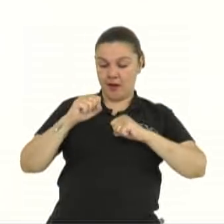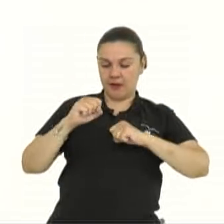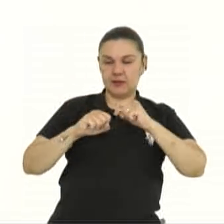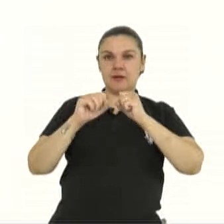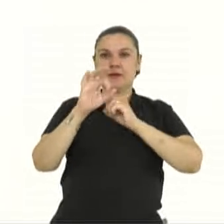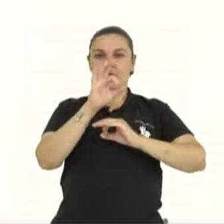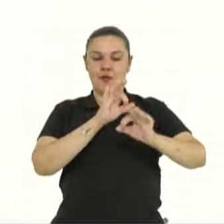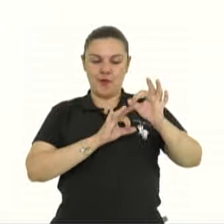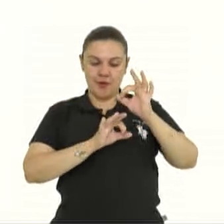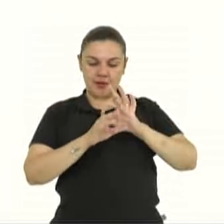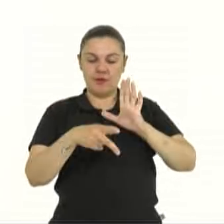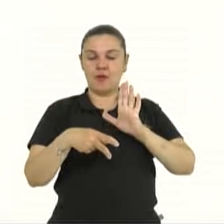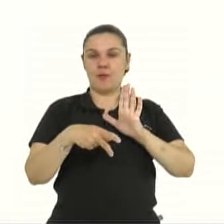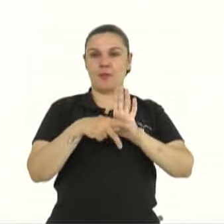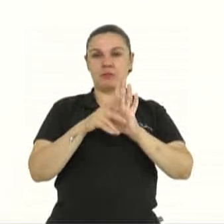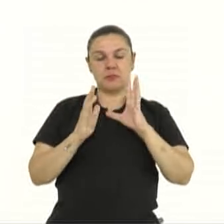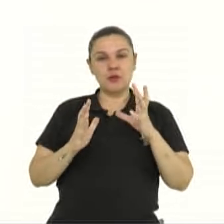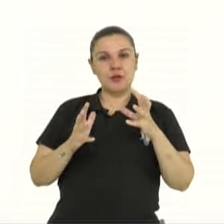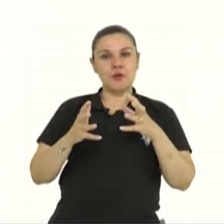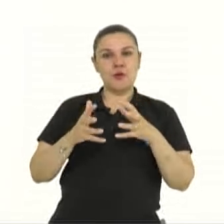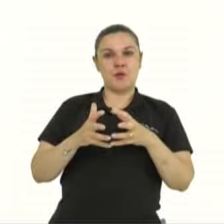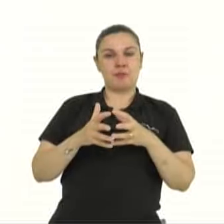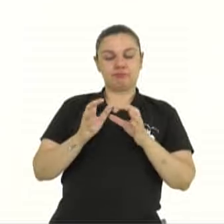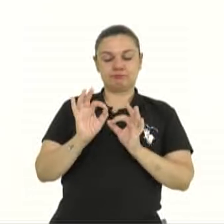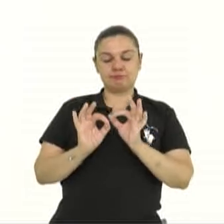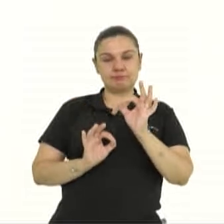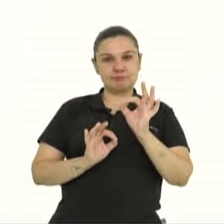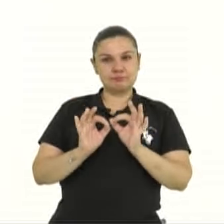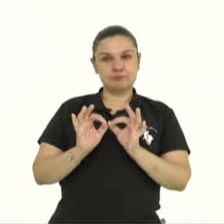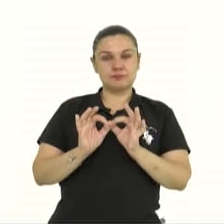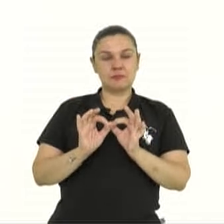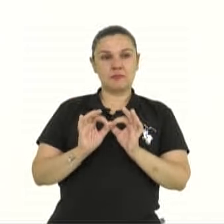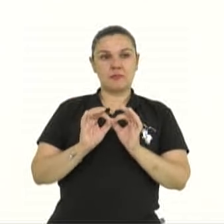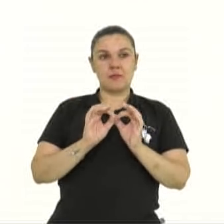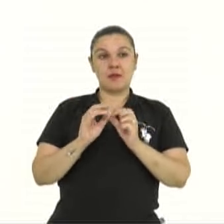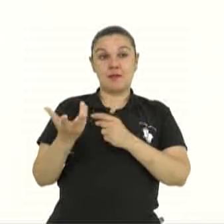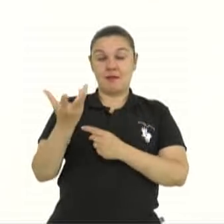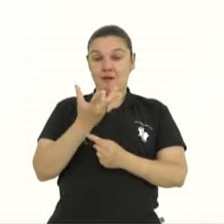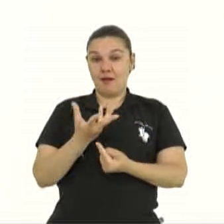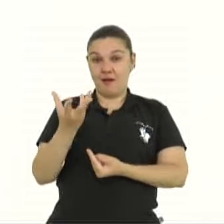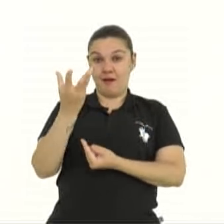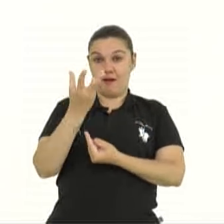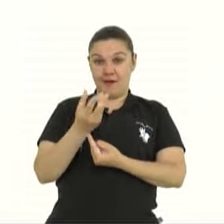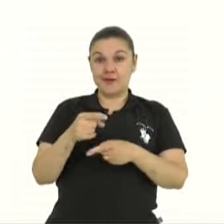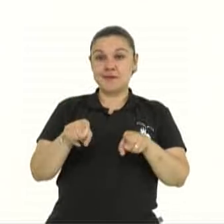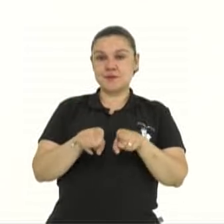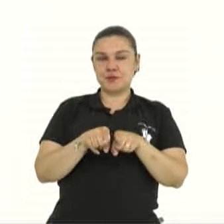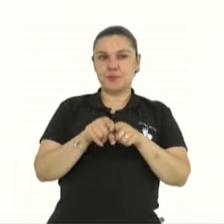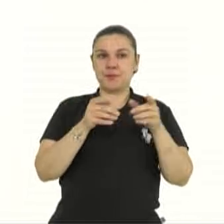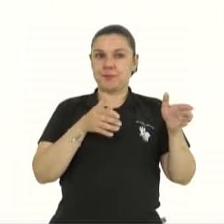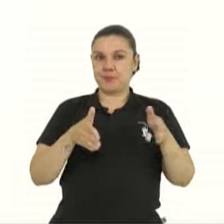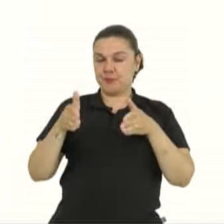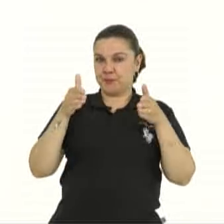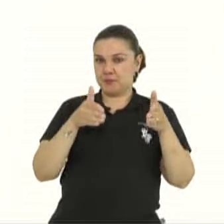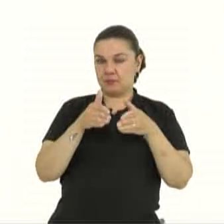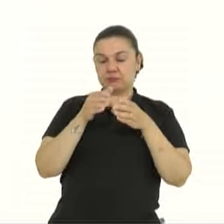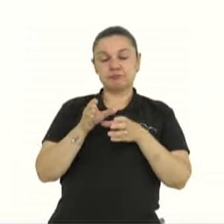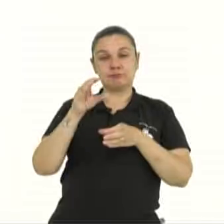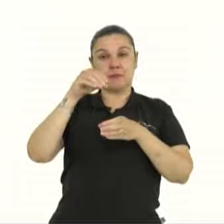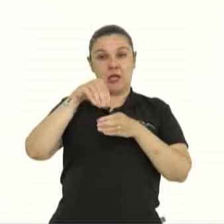ela consiste em um conjunto sistematizado de arte e ofícios de produção, dentro